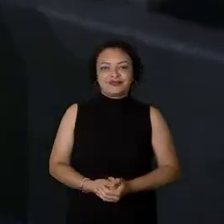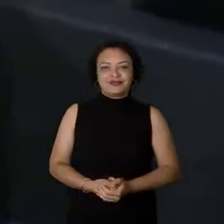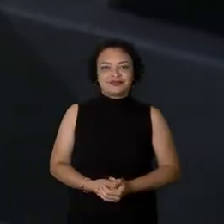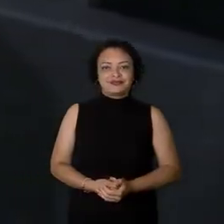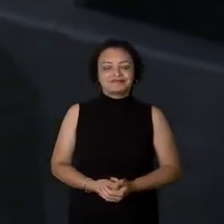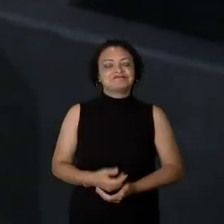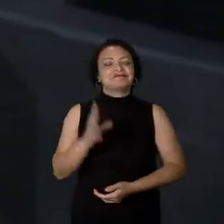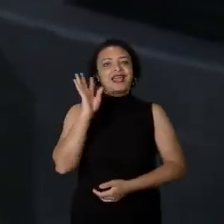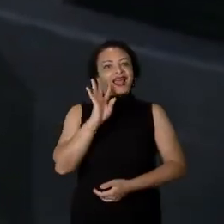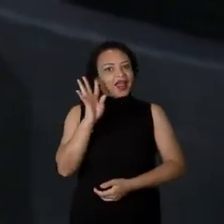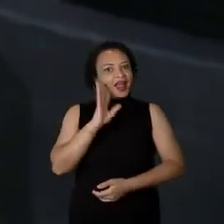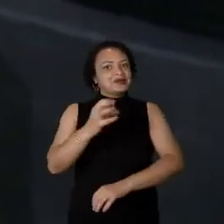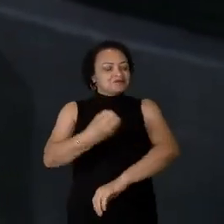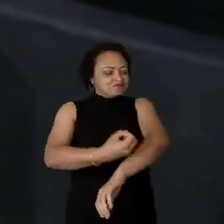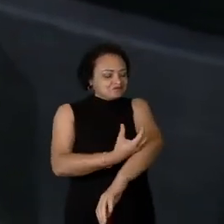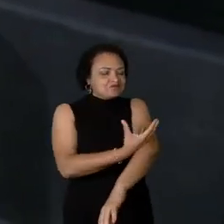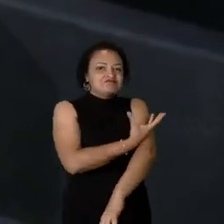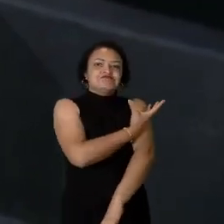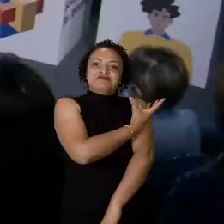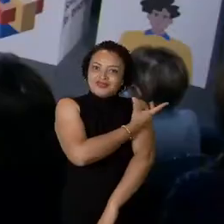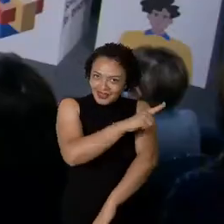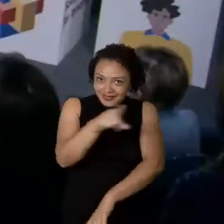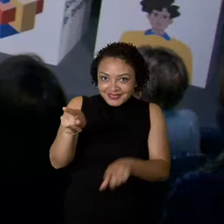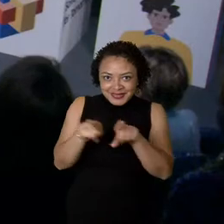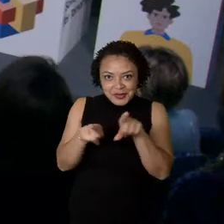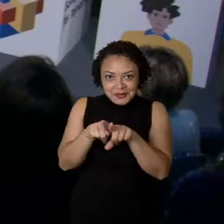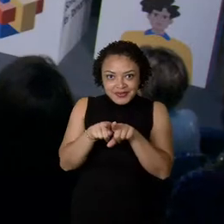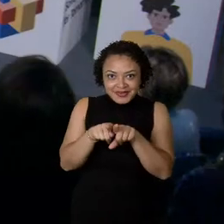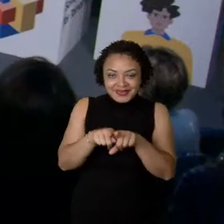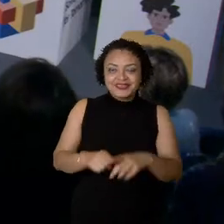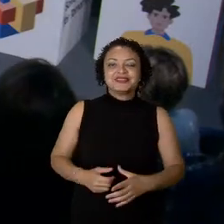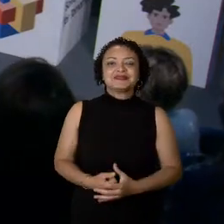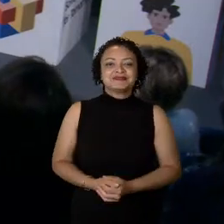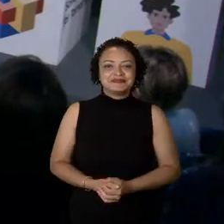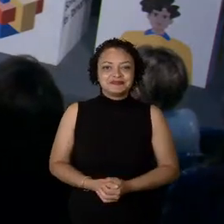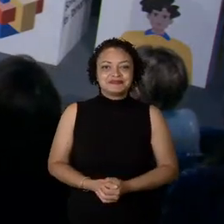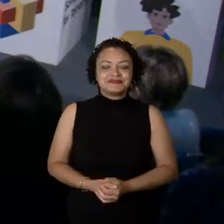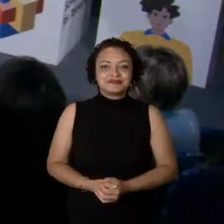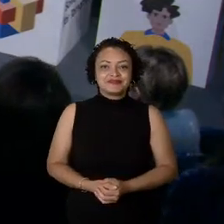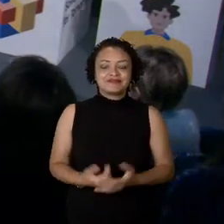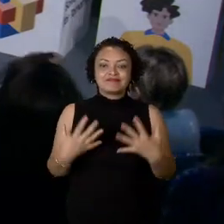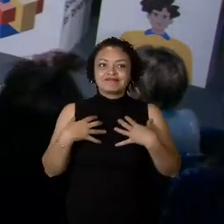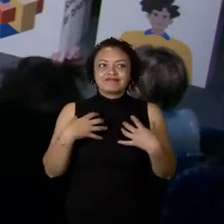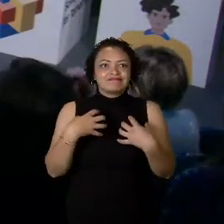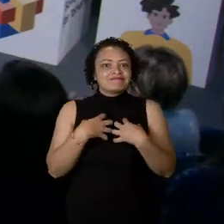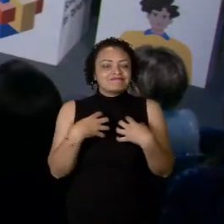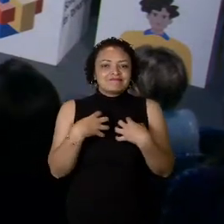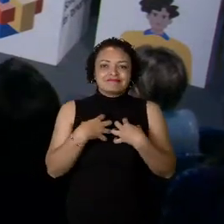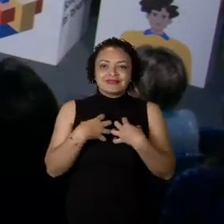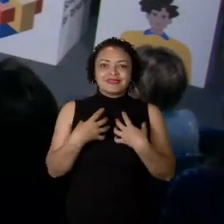Gente, que legal, estou muito emocionado. Vocês também estão assim. Eu estou me sentindo assim,